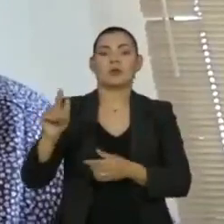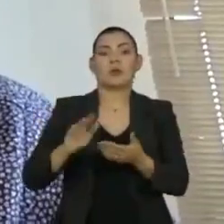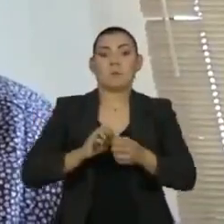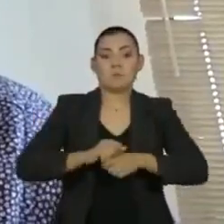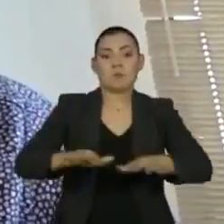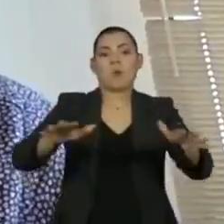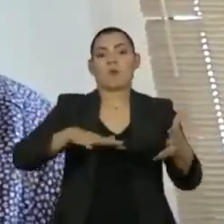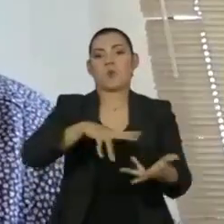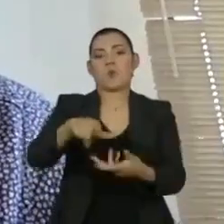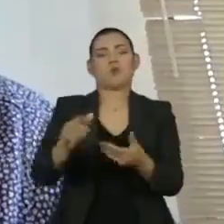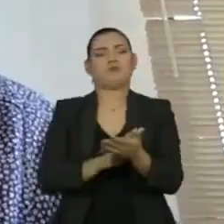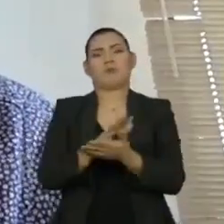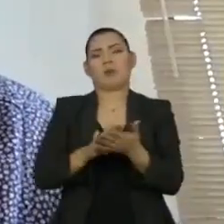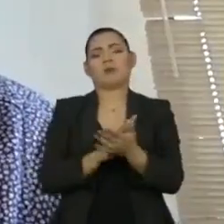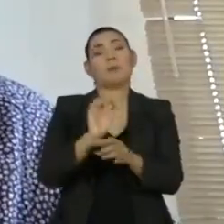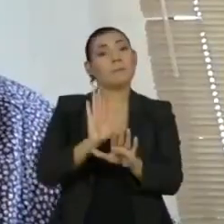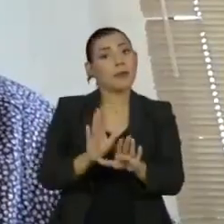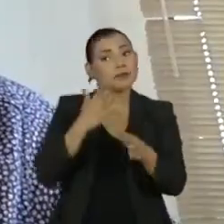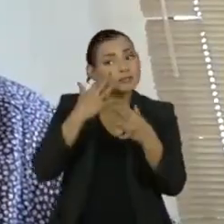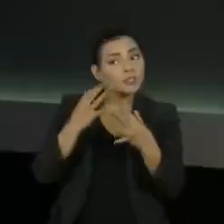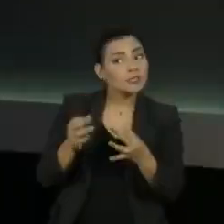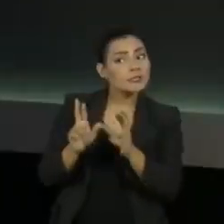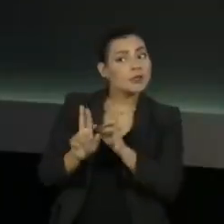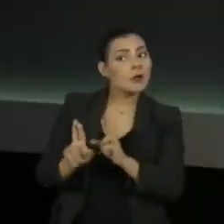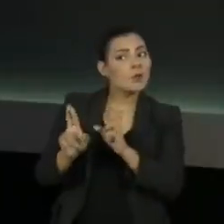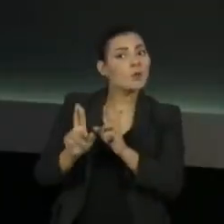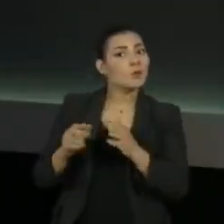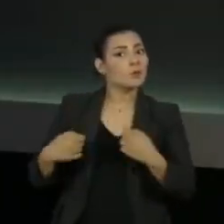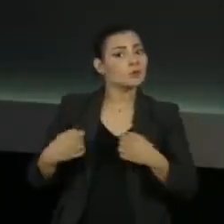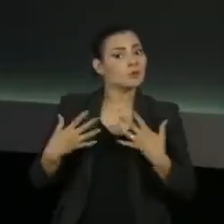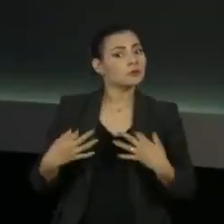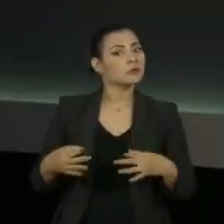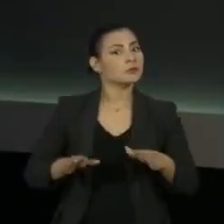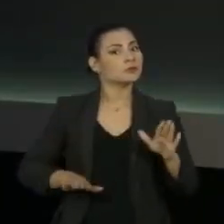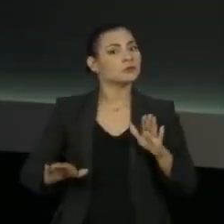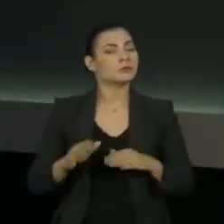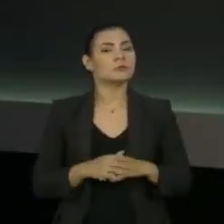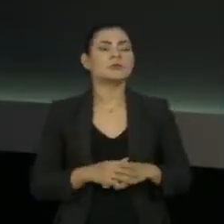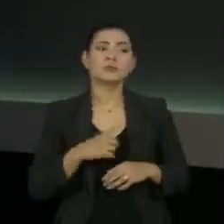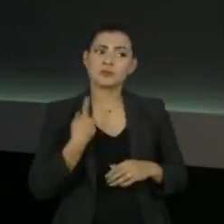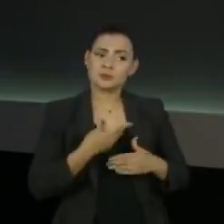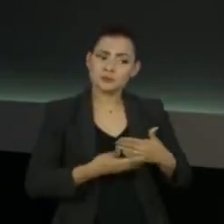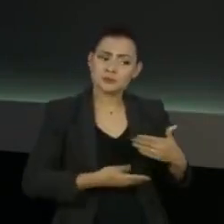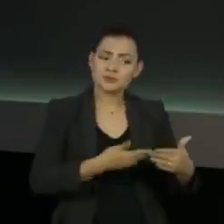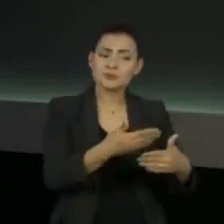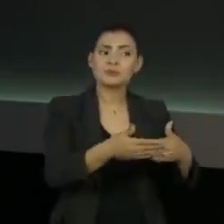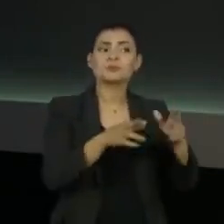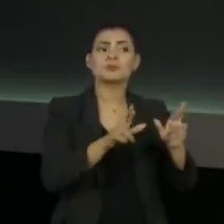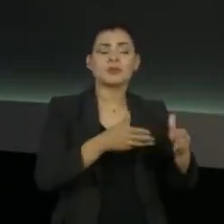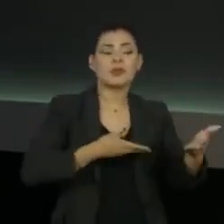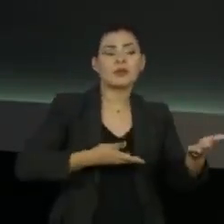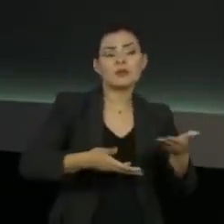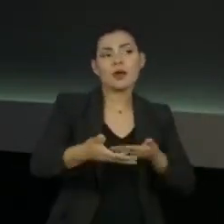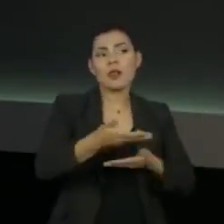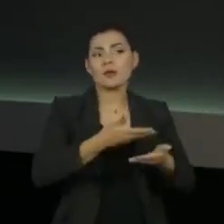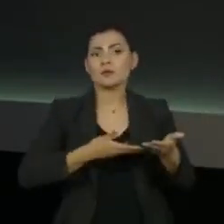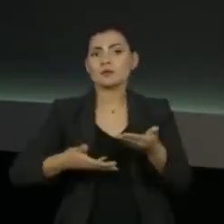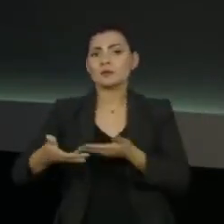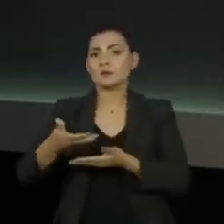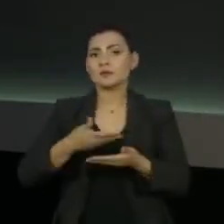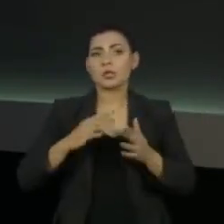5G. E nós estamos de olho em relação a isso, Joyce. Então, o fato é que caminhamos para interatividade